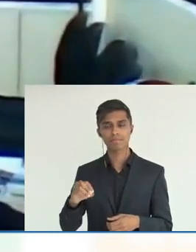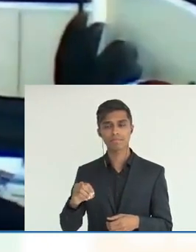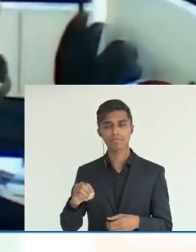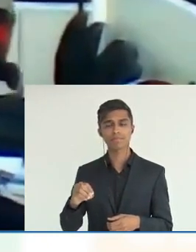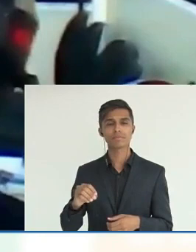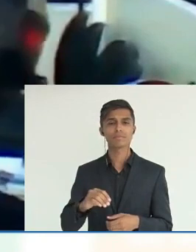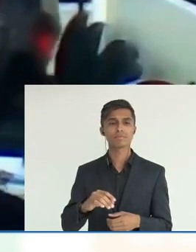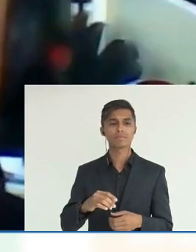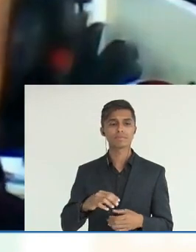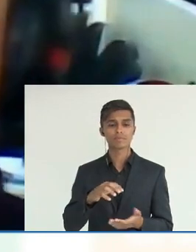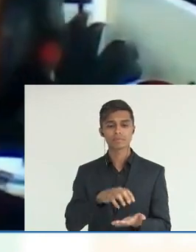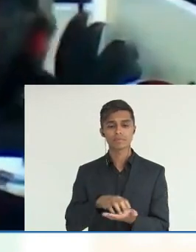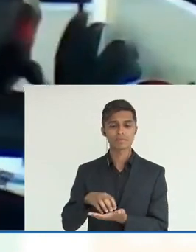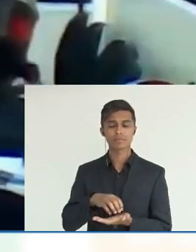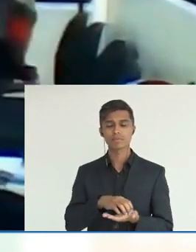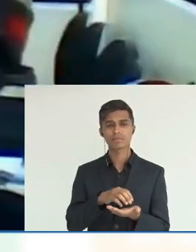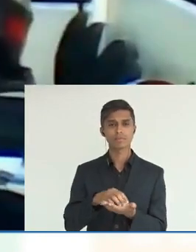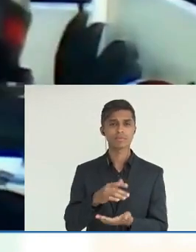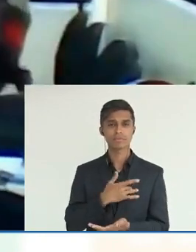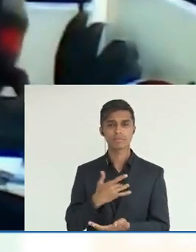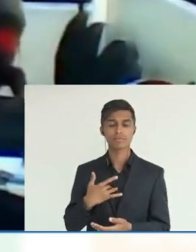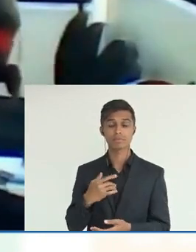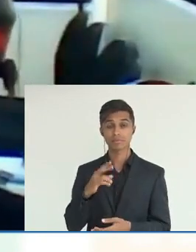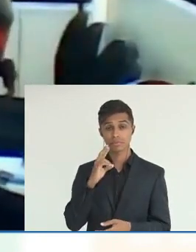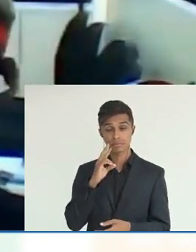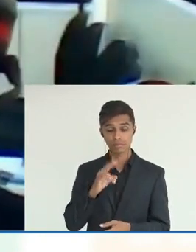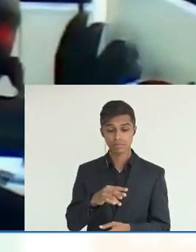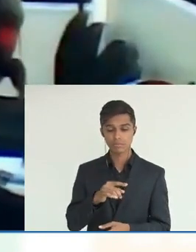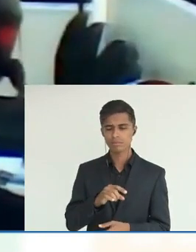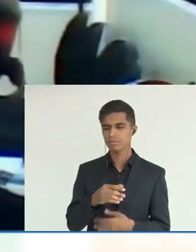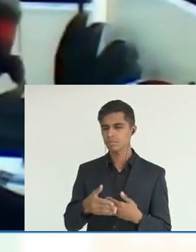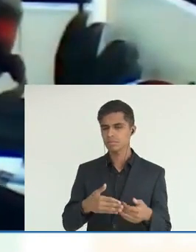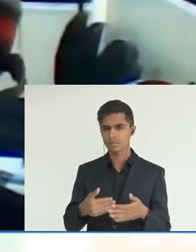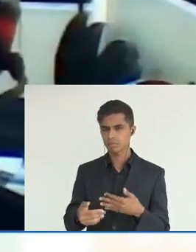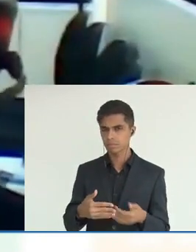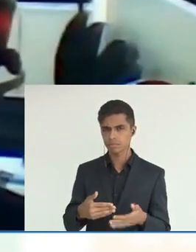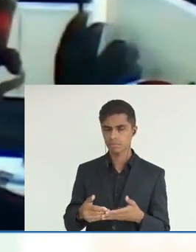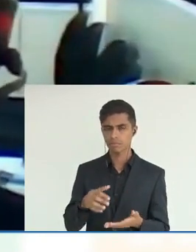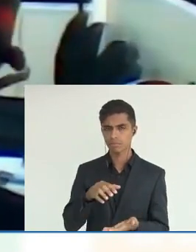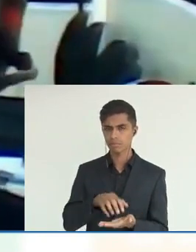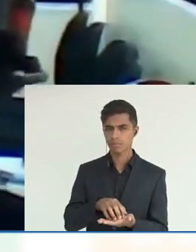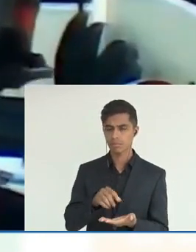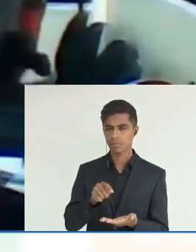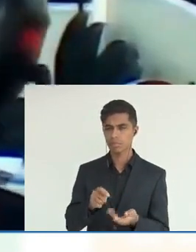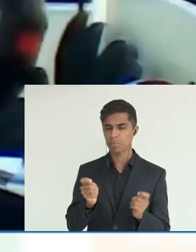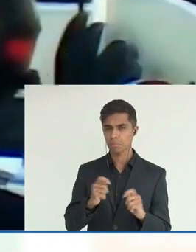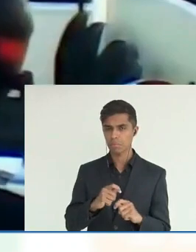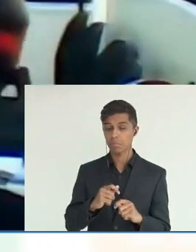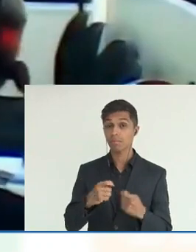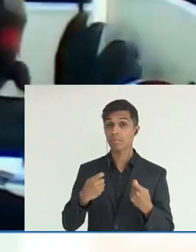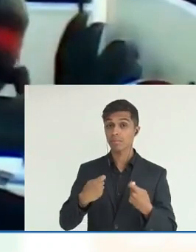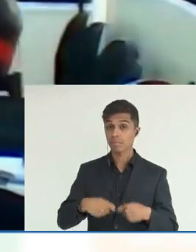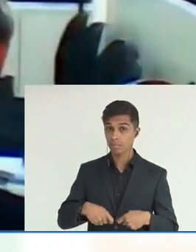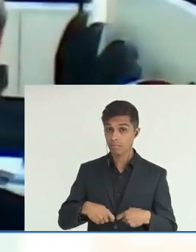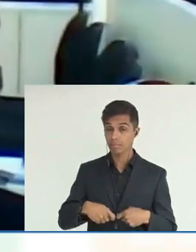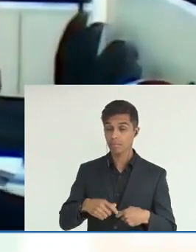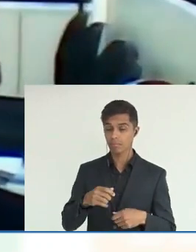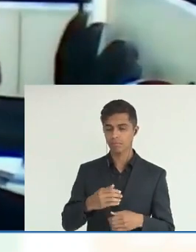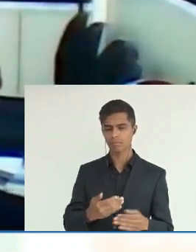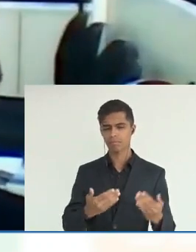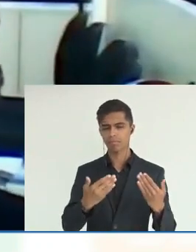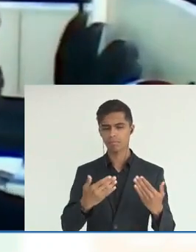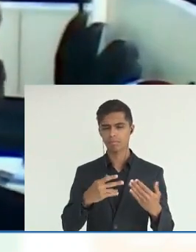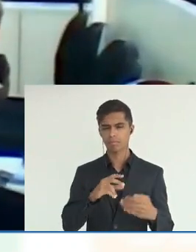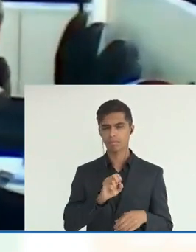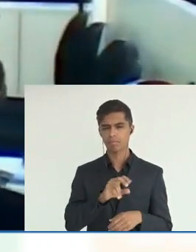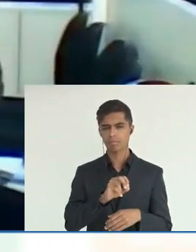saúde. Levando em consideração que qualquer estabelecimento de saúde pode e deve notificar um caso suspeito de